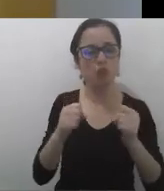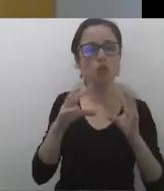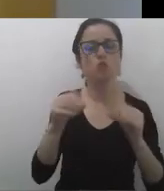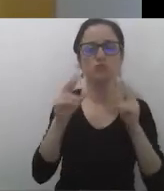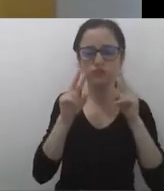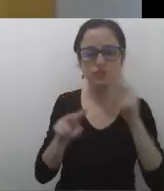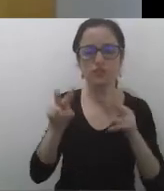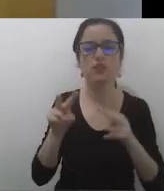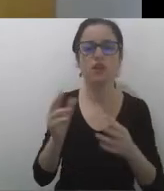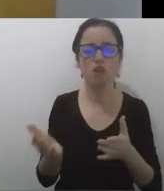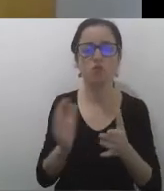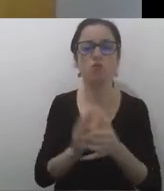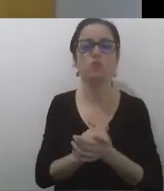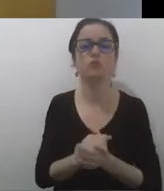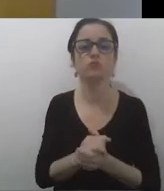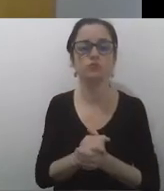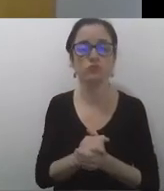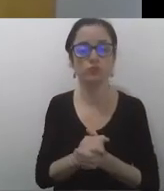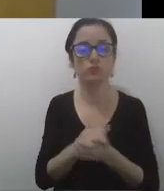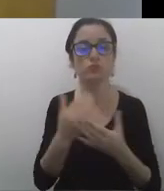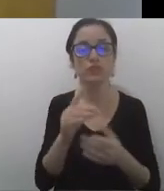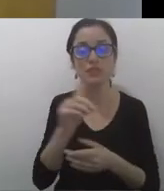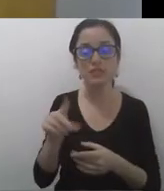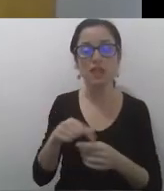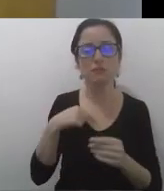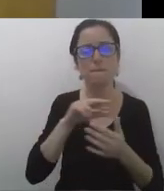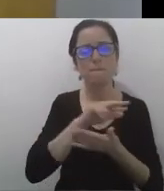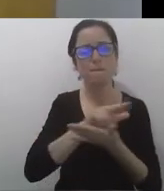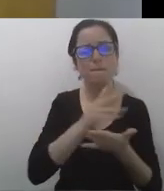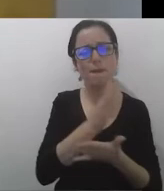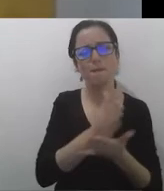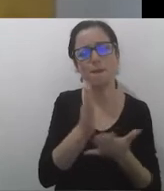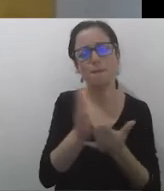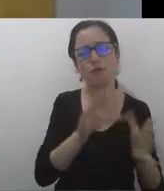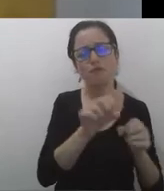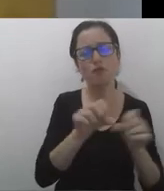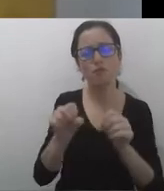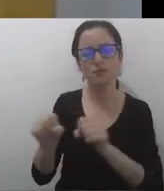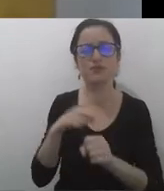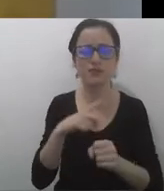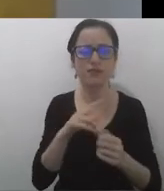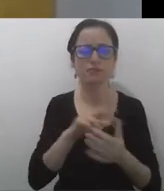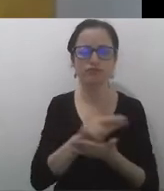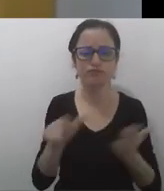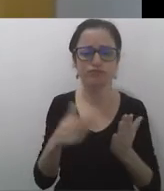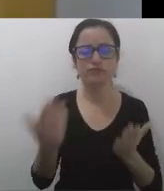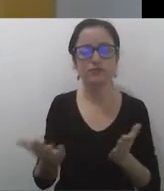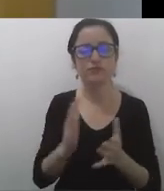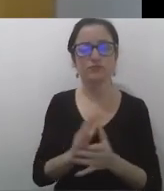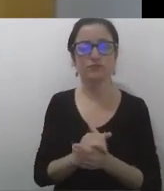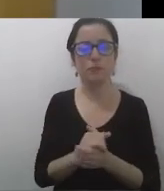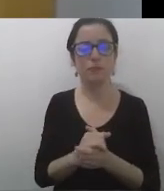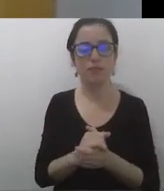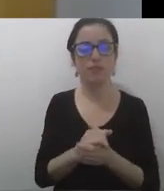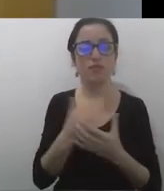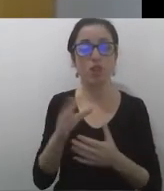que defende toda uma visão do design com aspectos muito